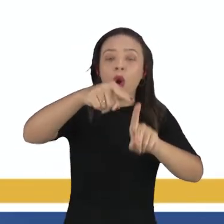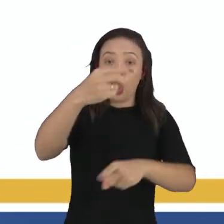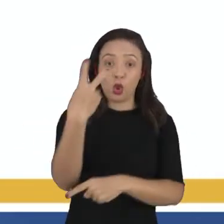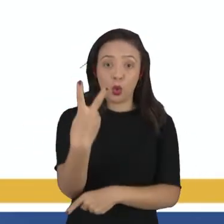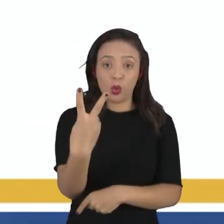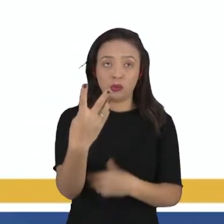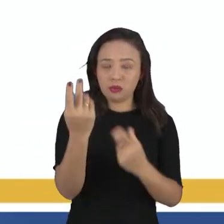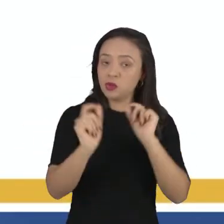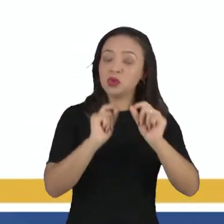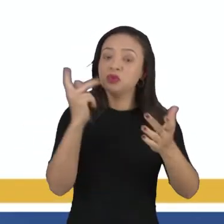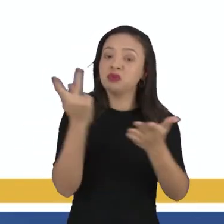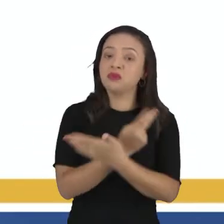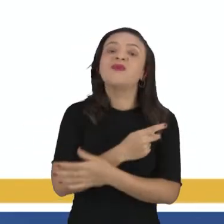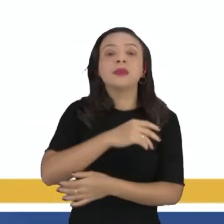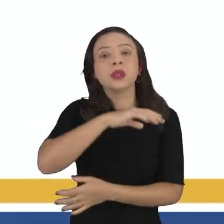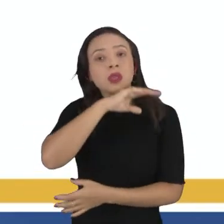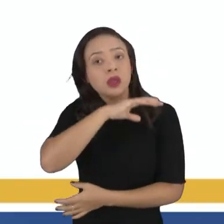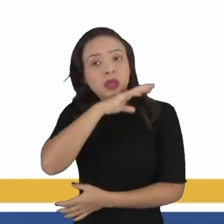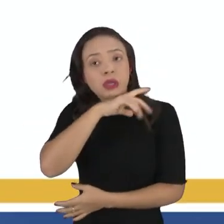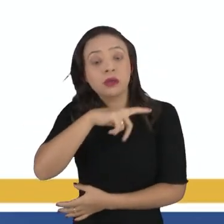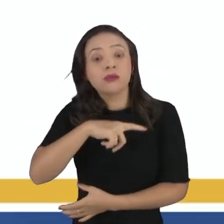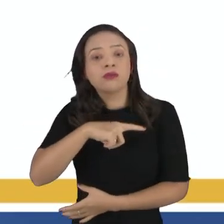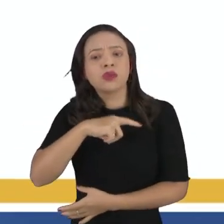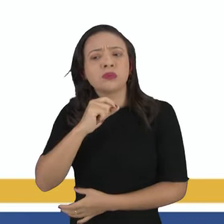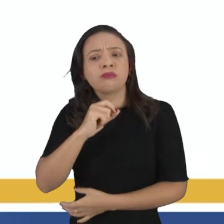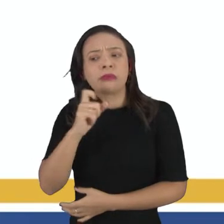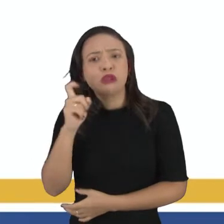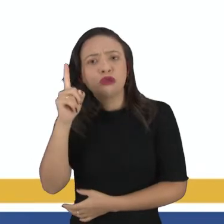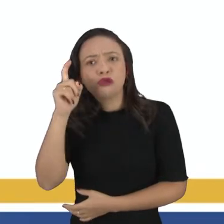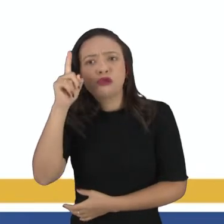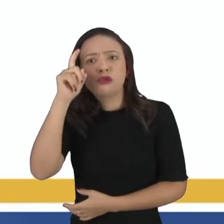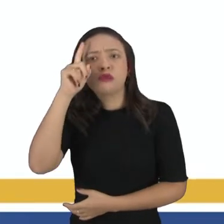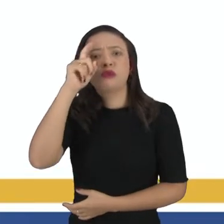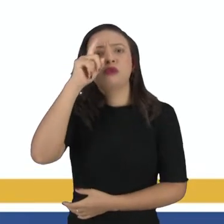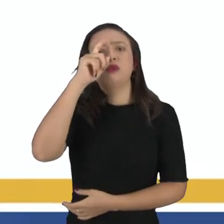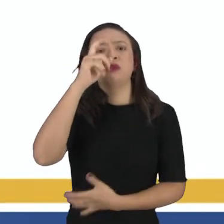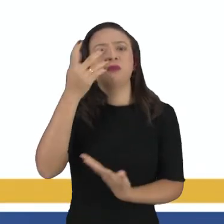aquela espécie já começa a sentir dificuldades, né, aquele aumento